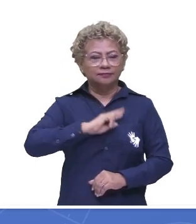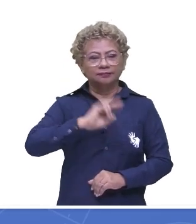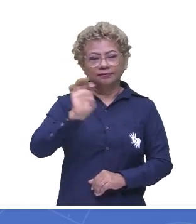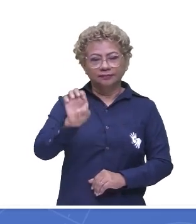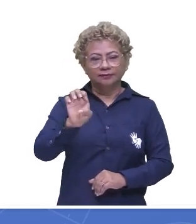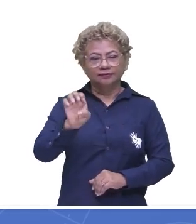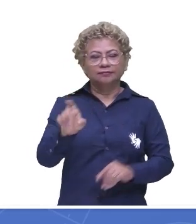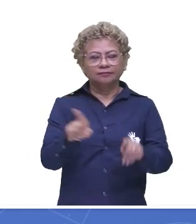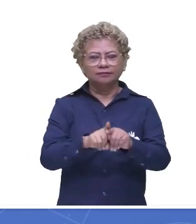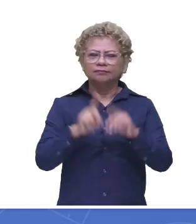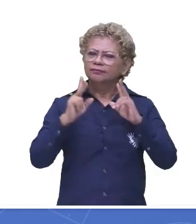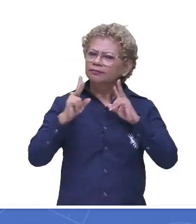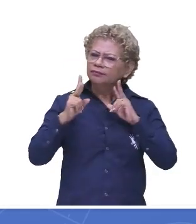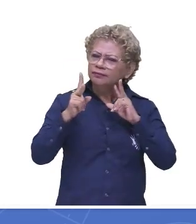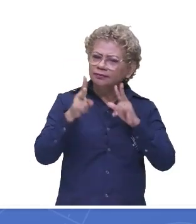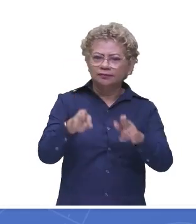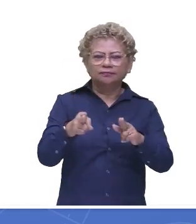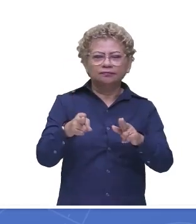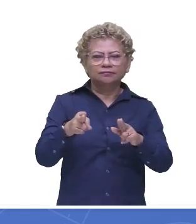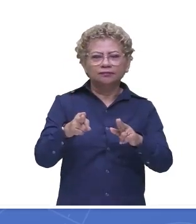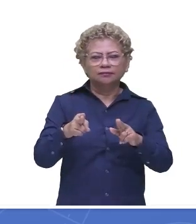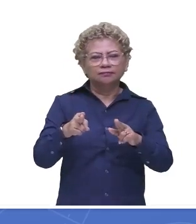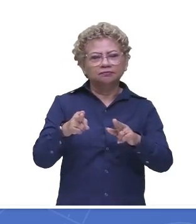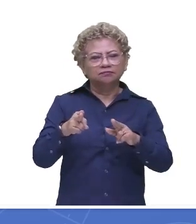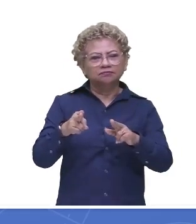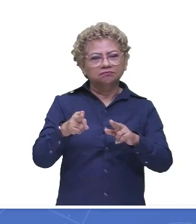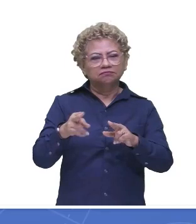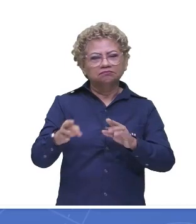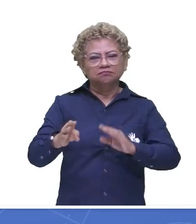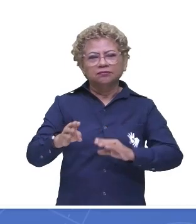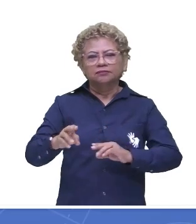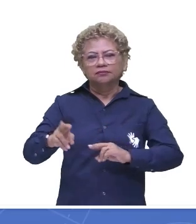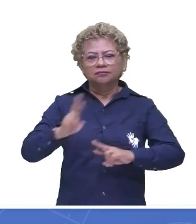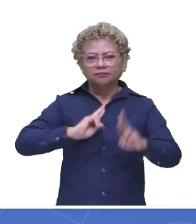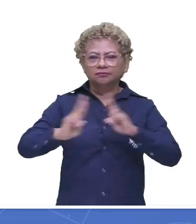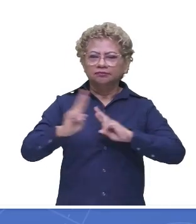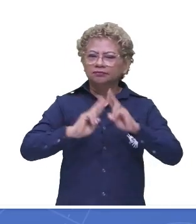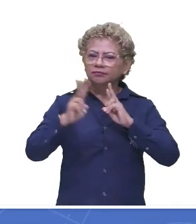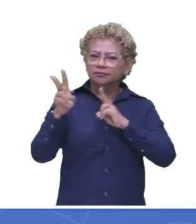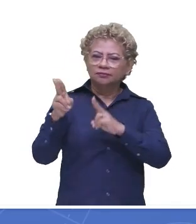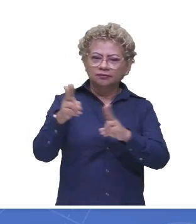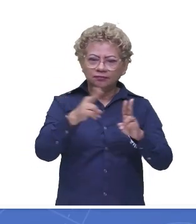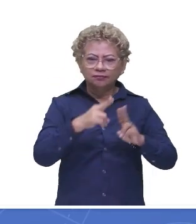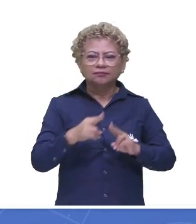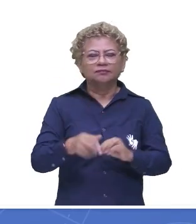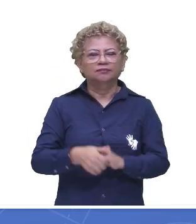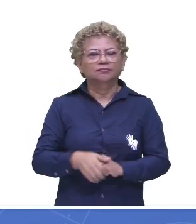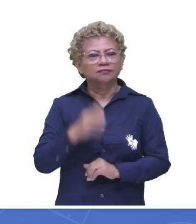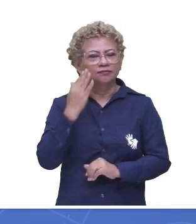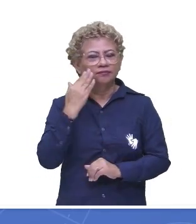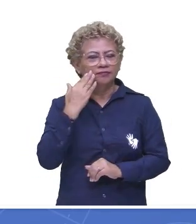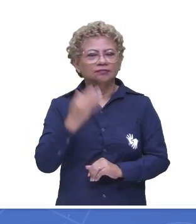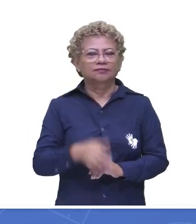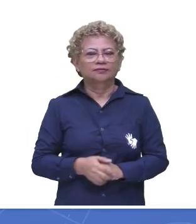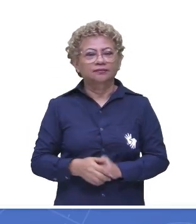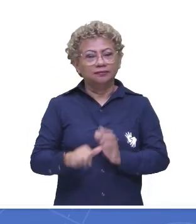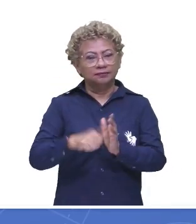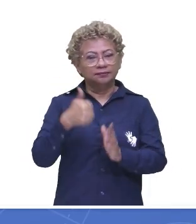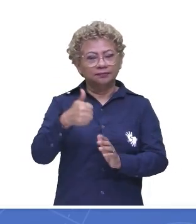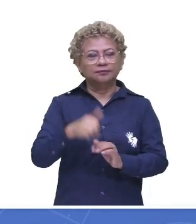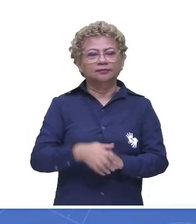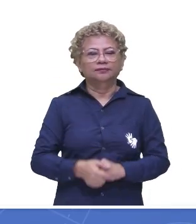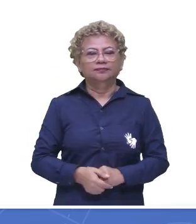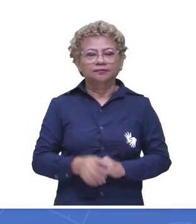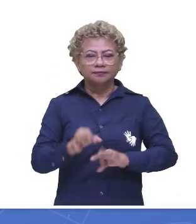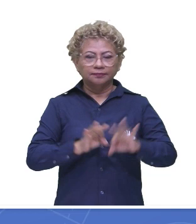E também. Todo mundo está seguindo nessa linha, vamos ver se essa é a resposta correta mesmo, não é? Vamos fazer a primeira questão. Olha